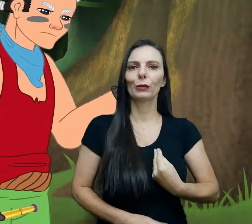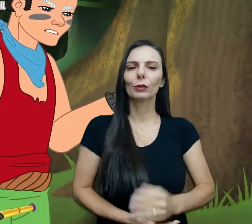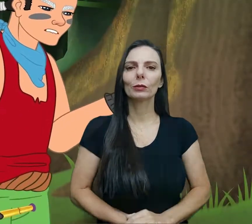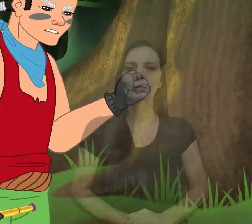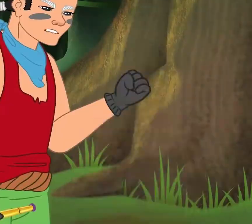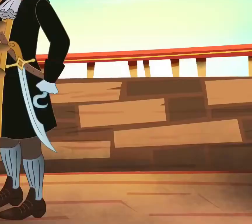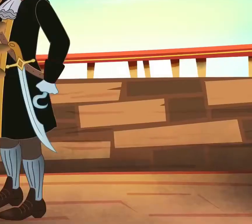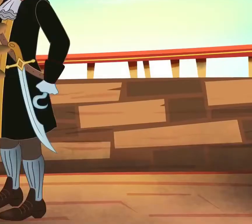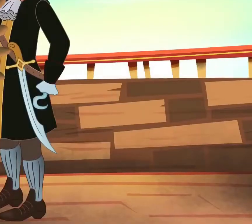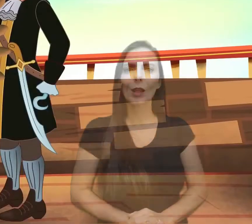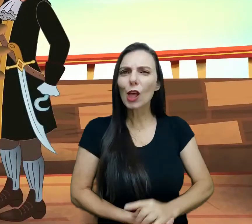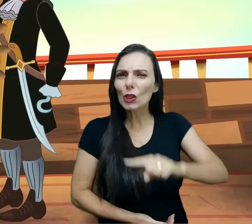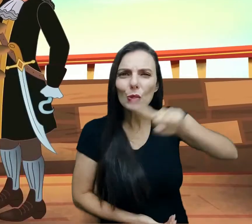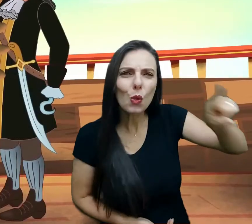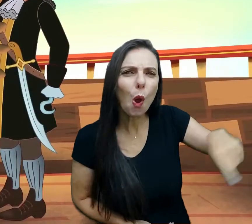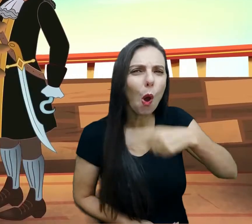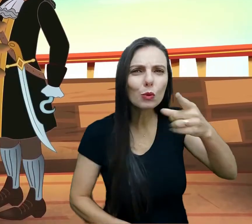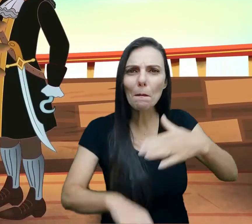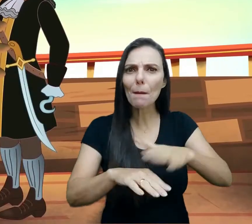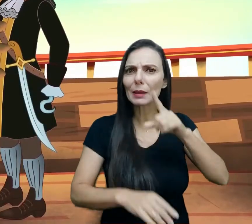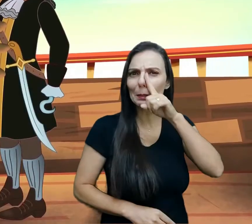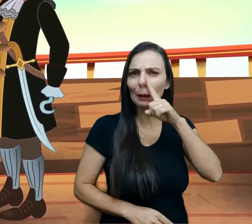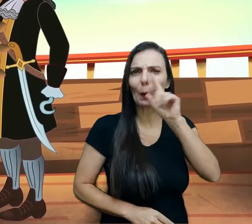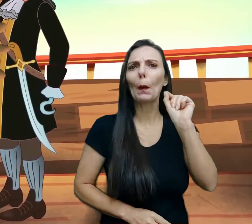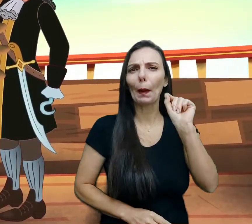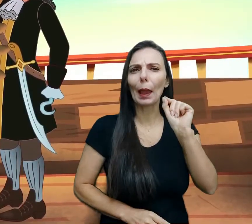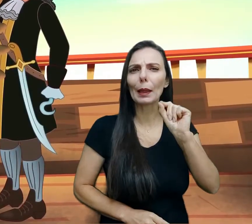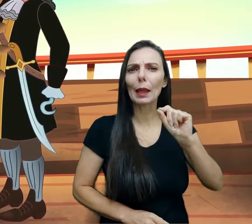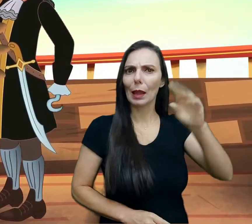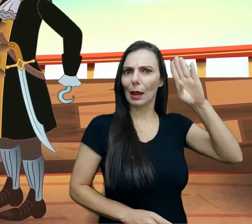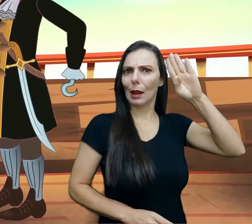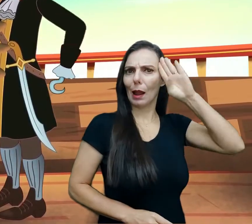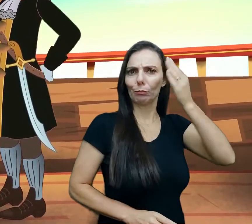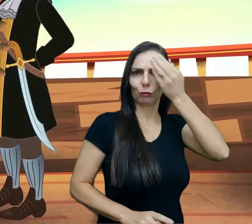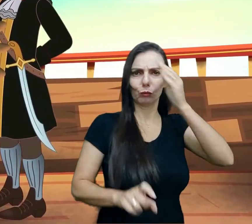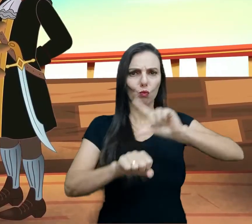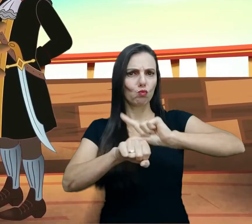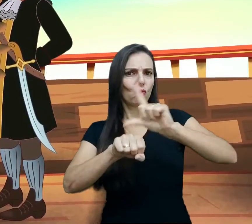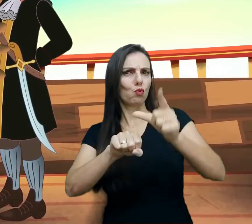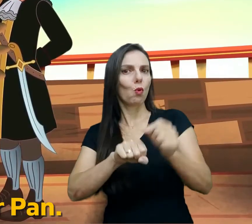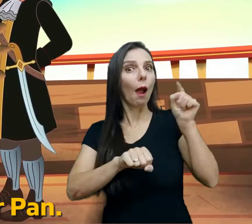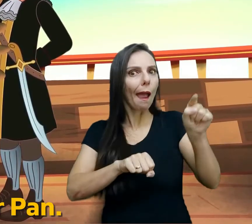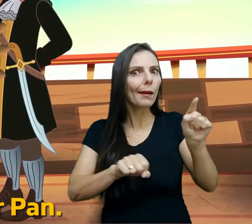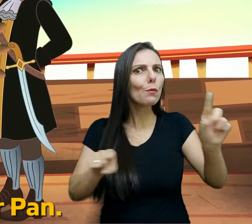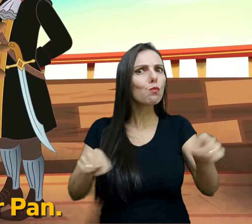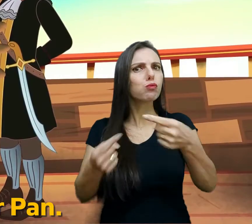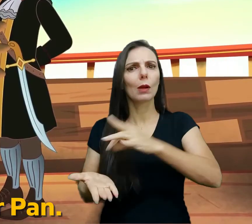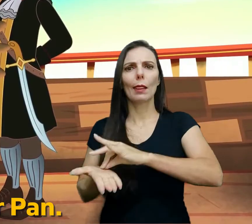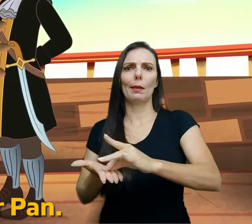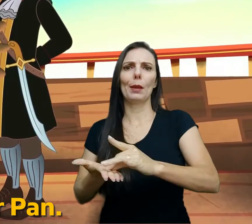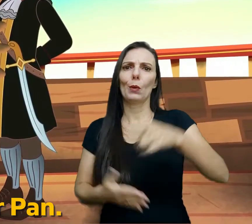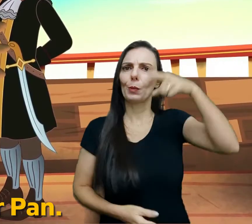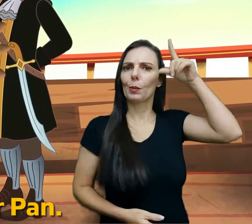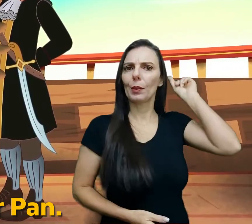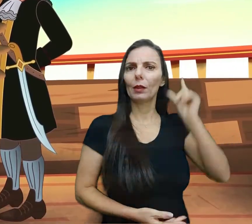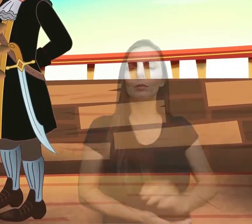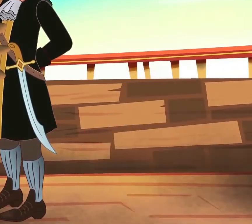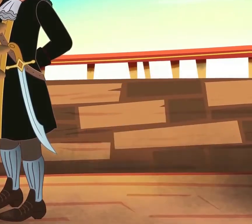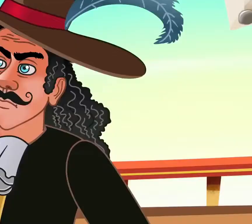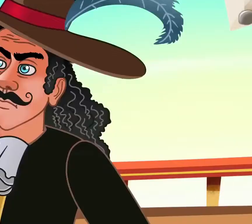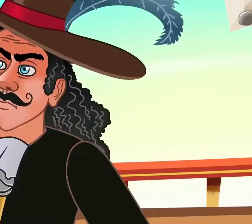também. Entre todos eles, o mais perigoso era o Capitão Hook. Ele era o inimigo de Peter